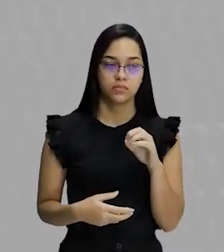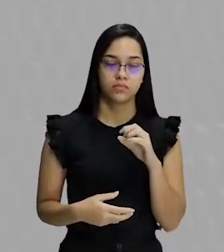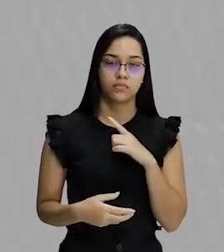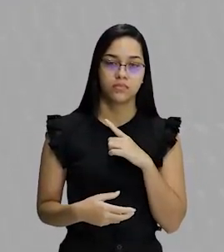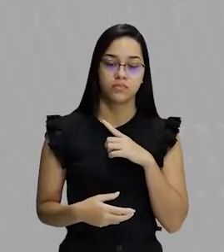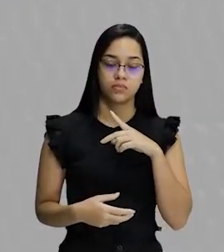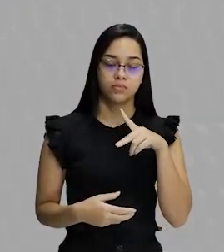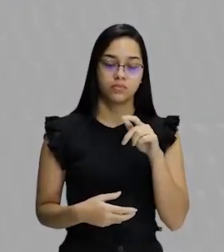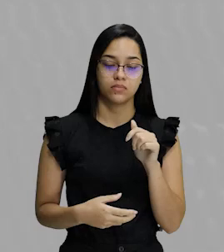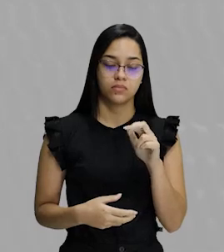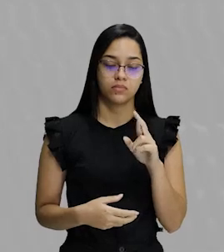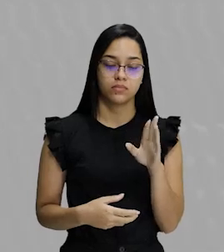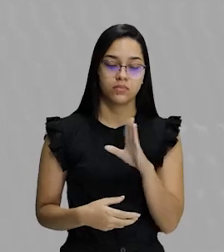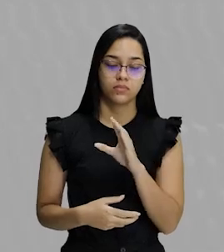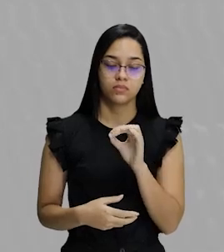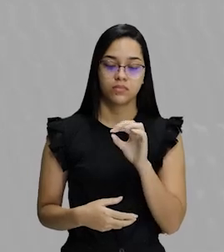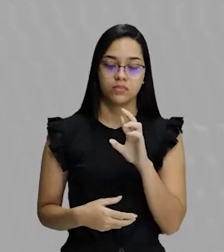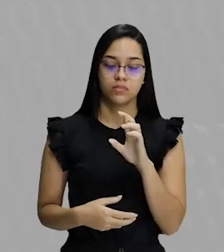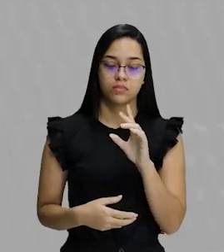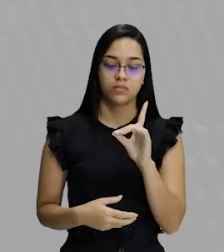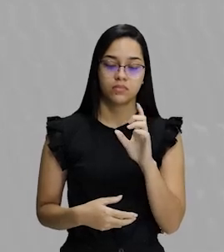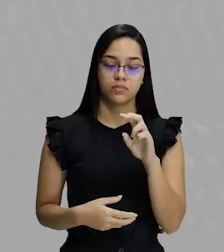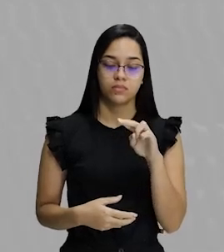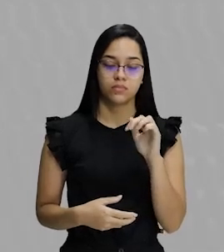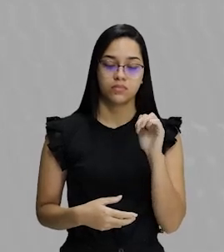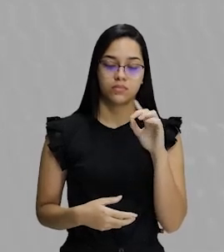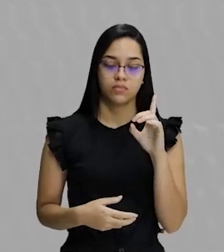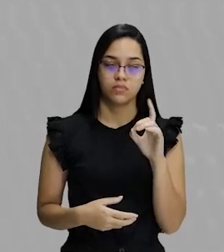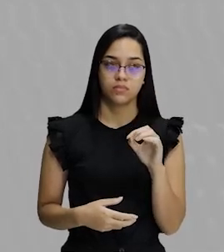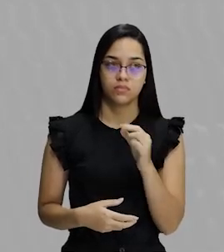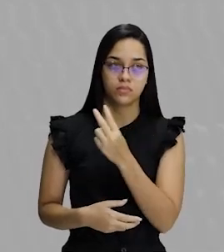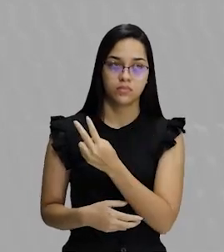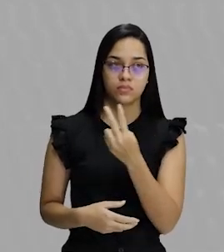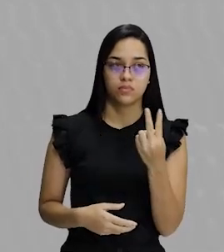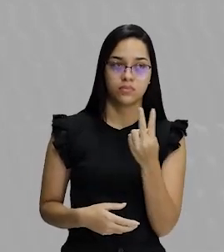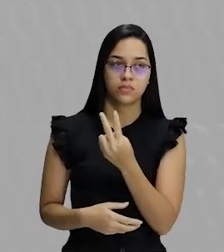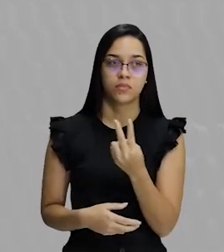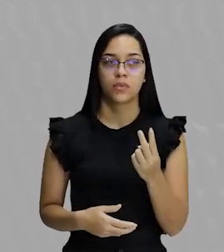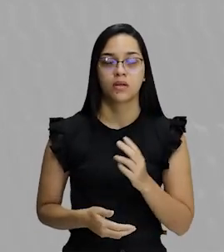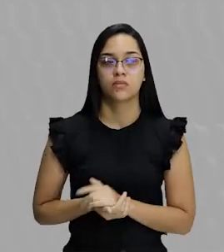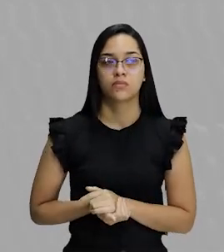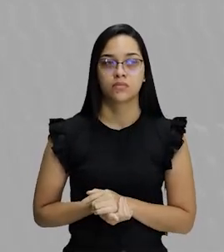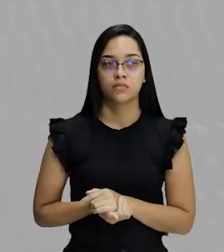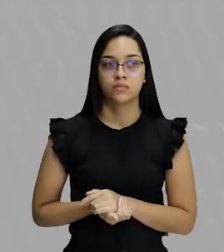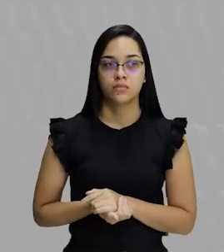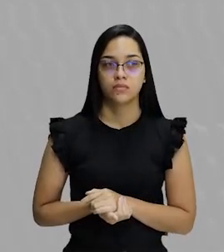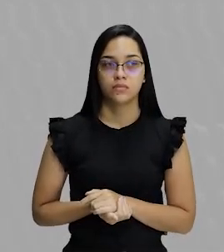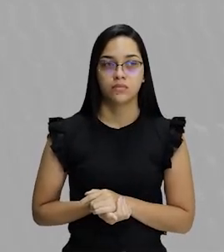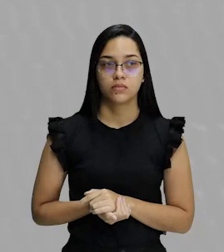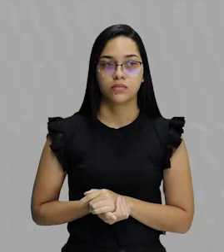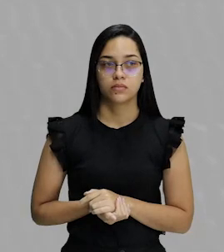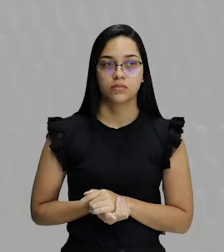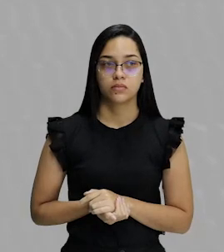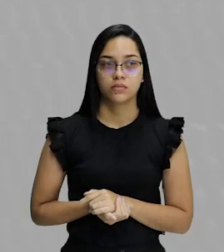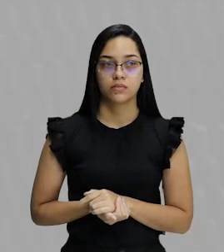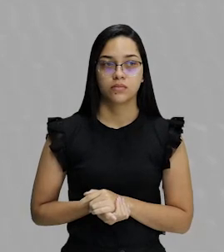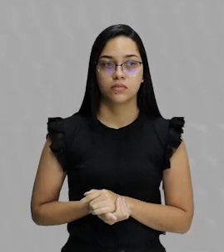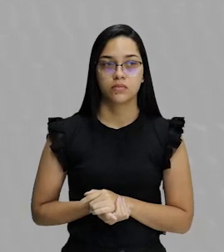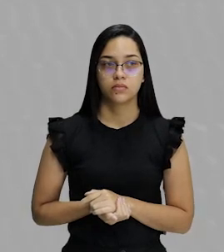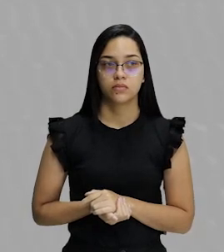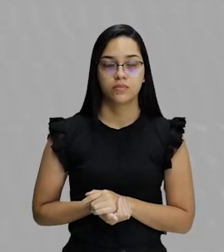par ordenado. O nome disso aqui é par ordenado. Certo?